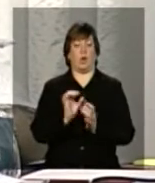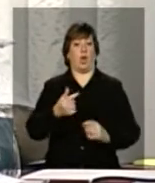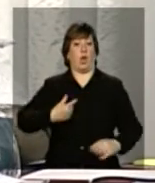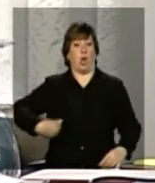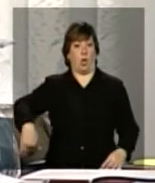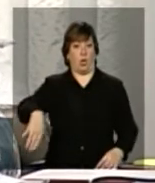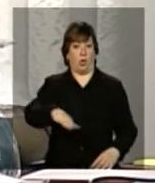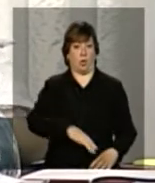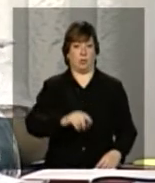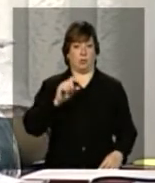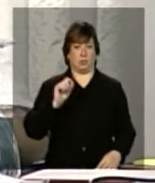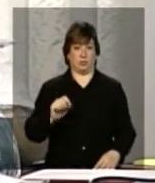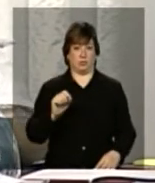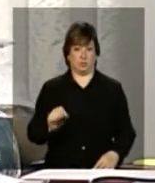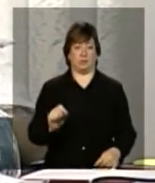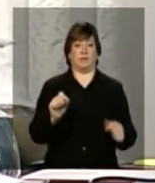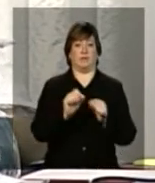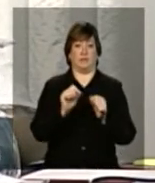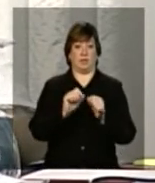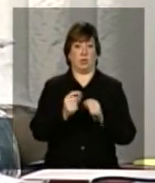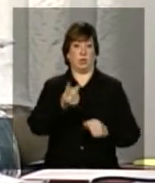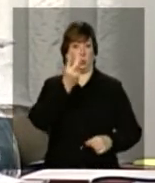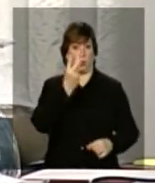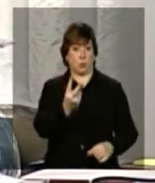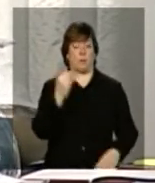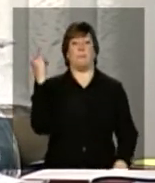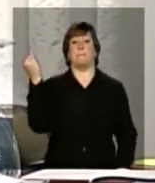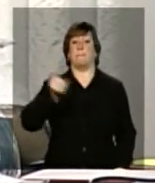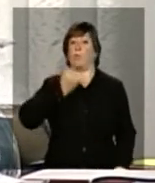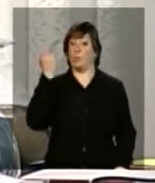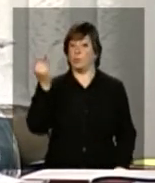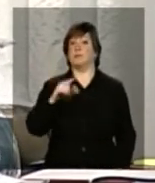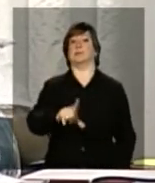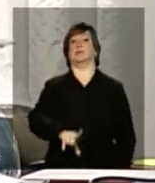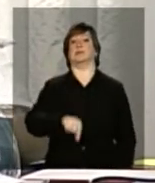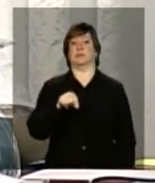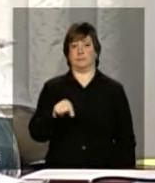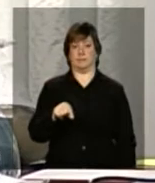tomamos 2 importantes decisões.